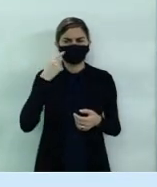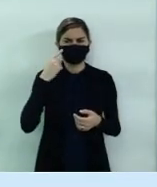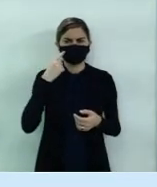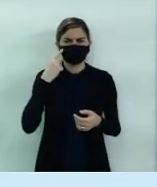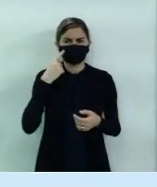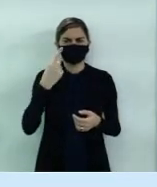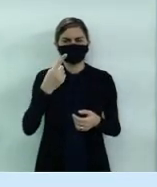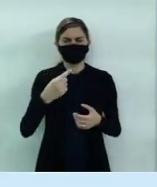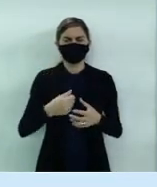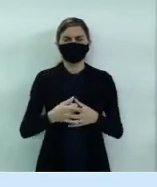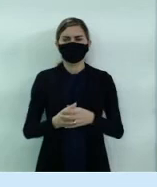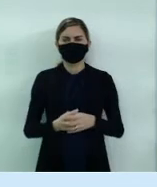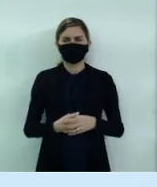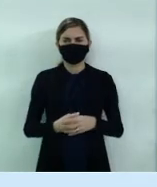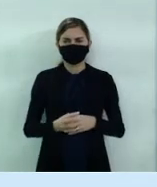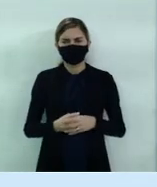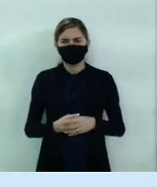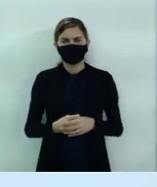vocês